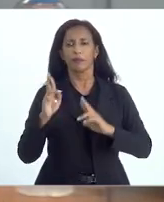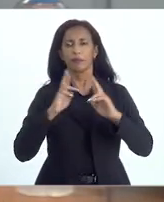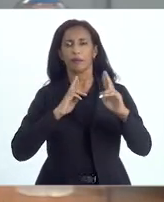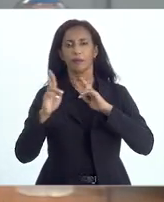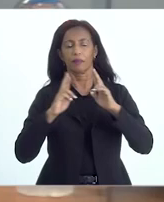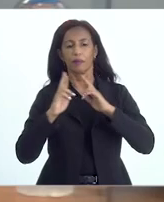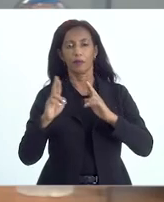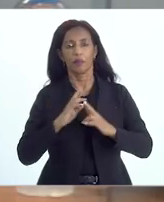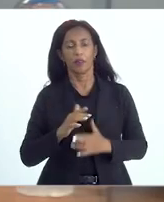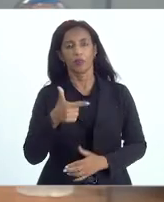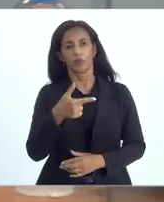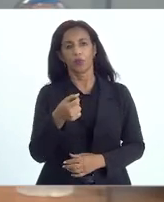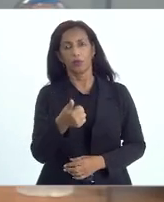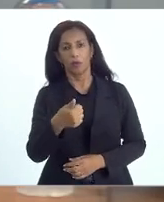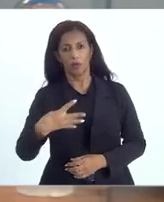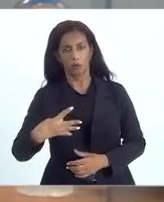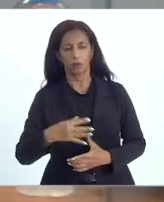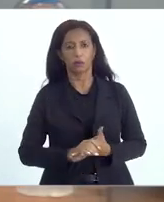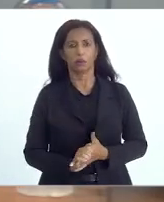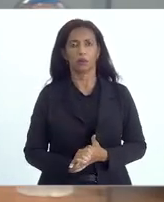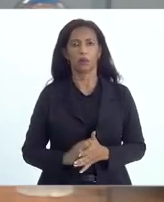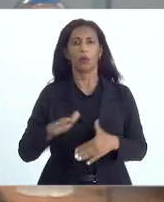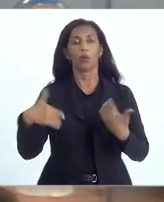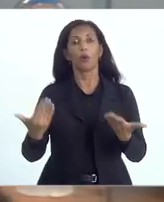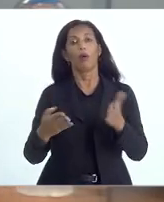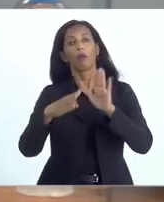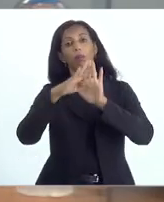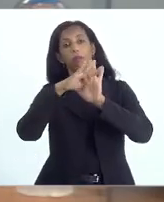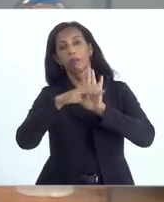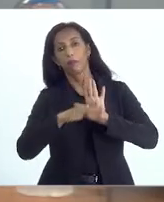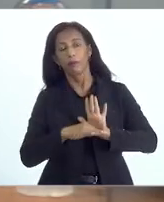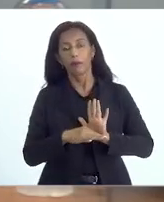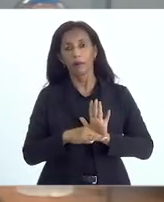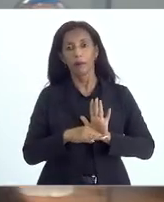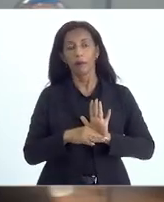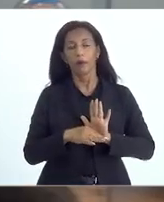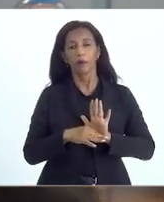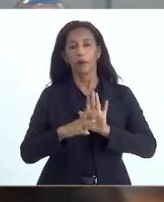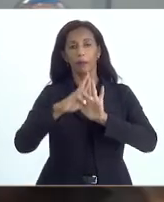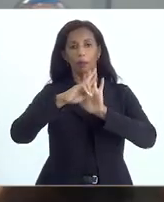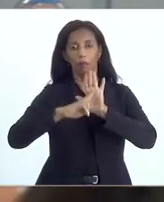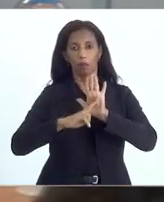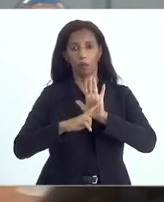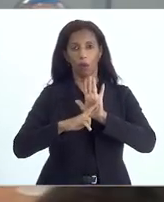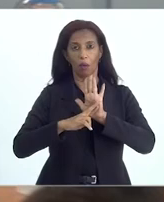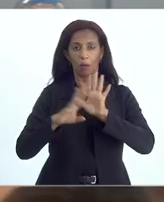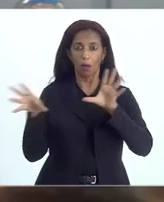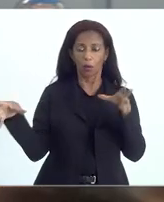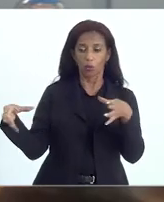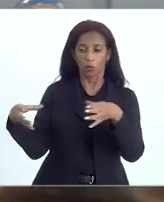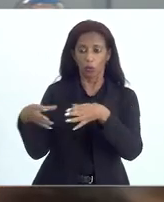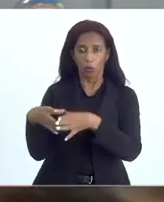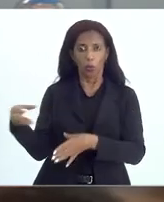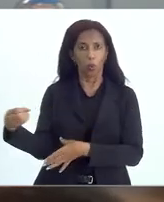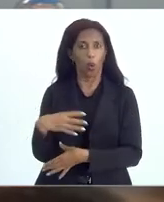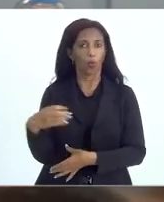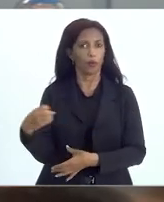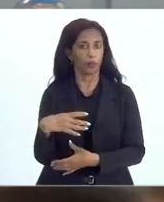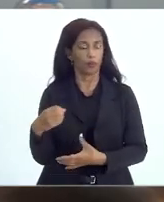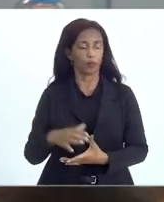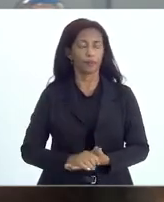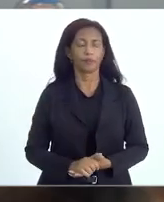relação ao cfsd 2014 qual a programação para as novas turmas no cefap